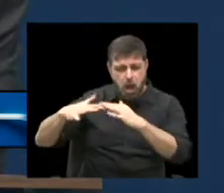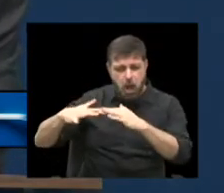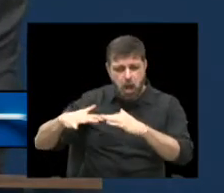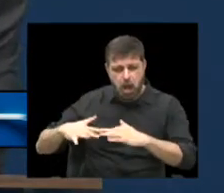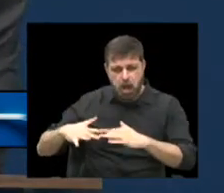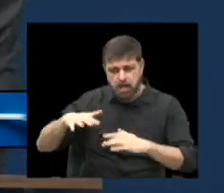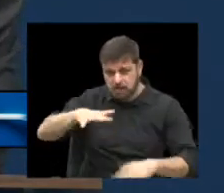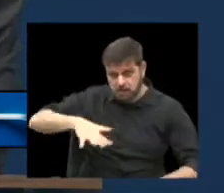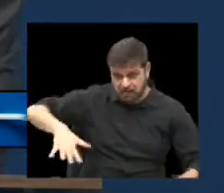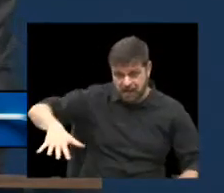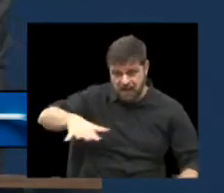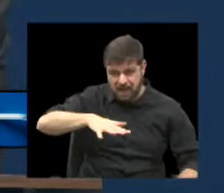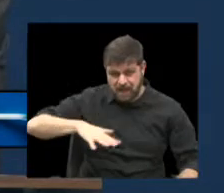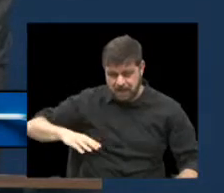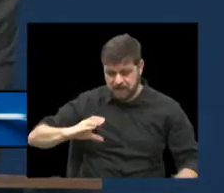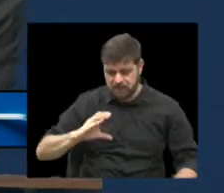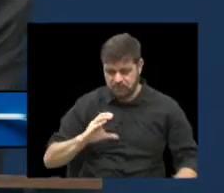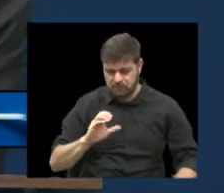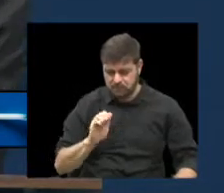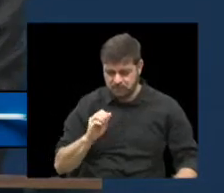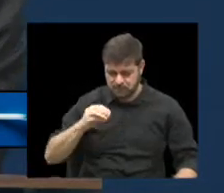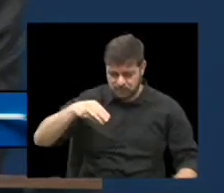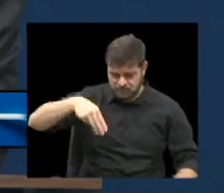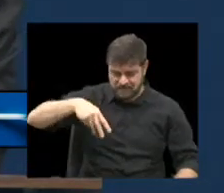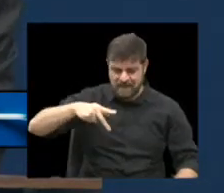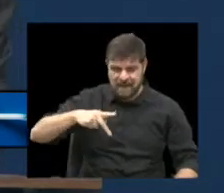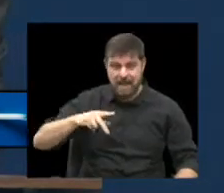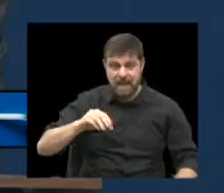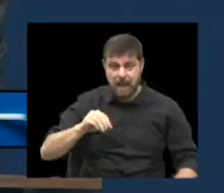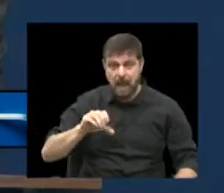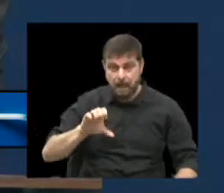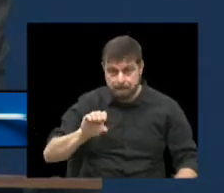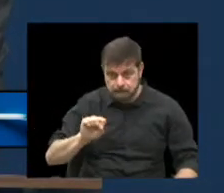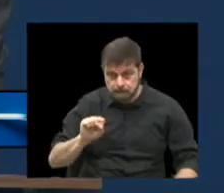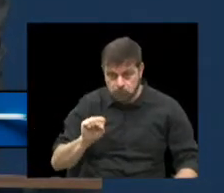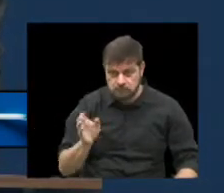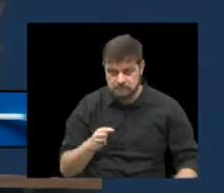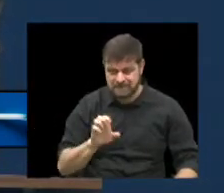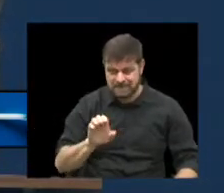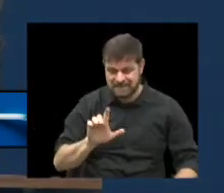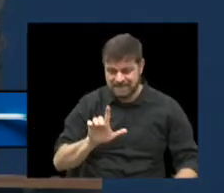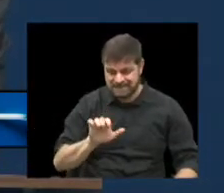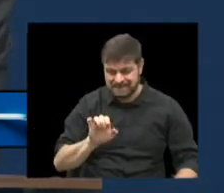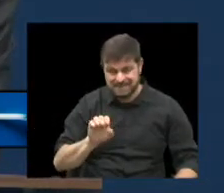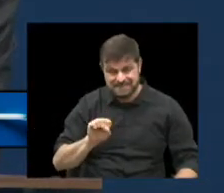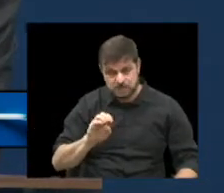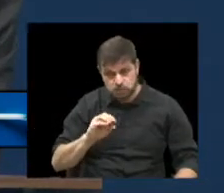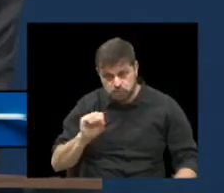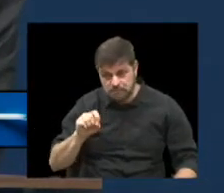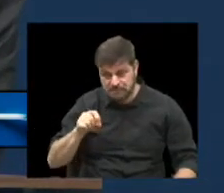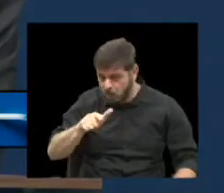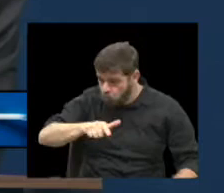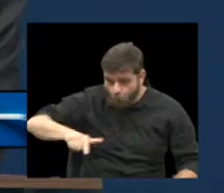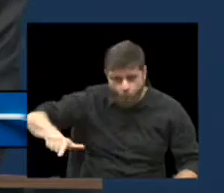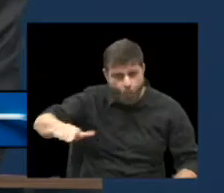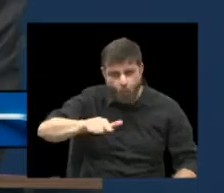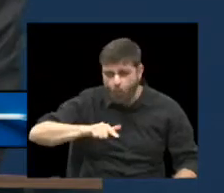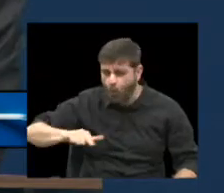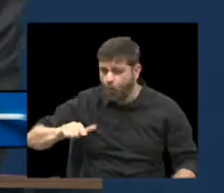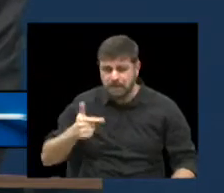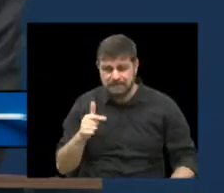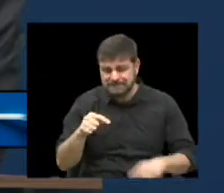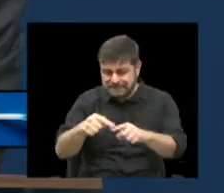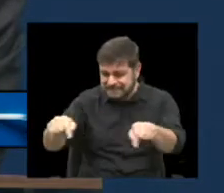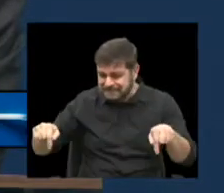Campos Elíseos, naquela região ali, né, que estava há 40 anos desocupada, no meio da cidade, né, e que teve lá uma reintegração,